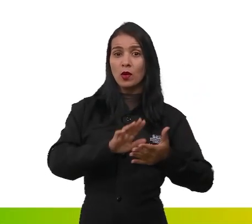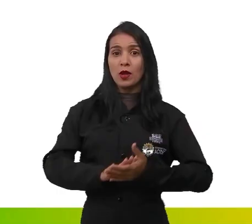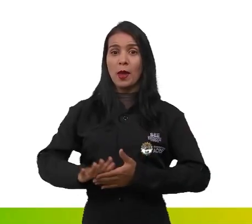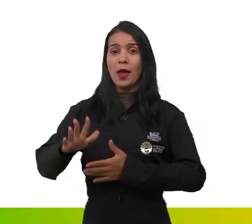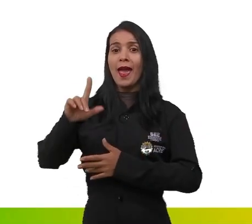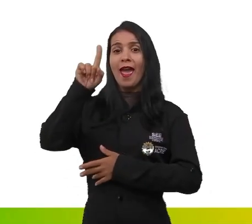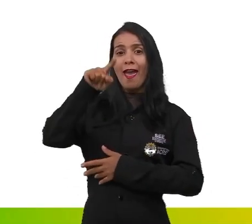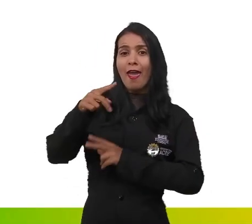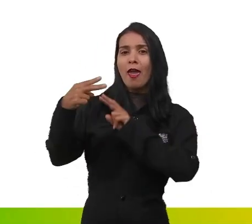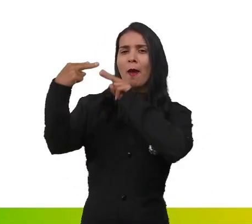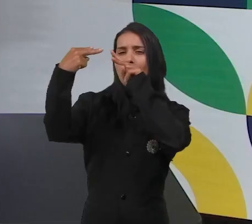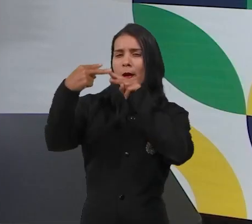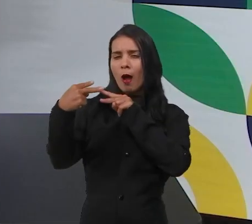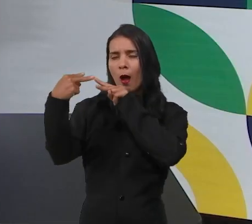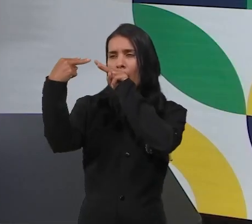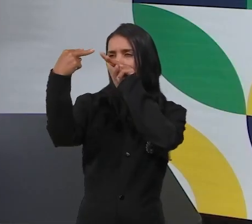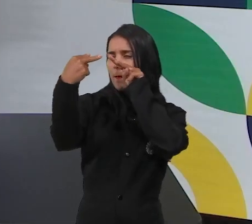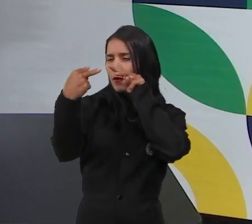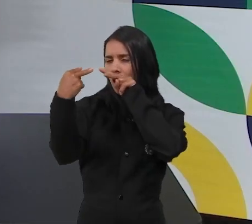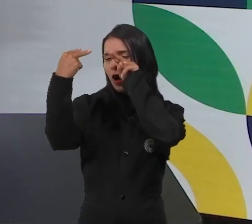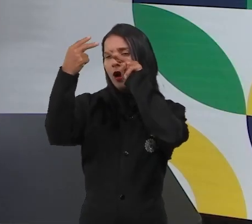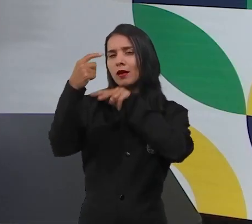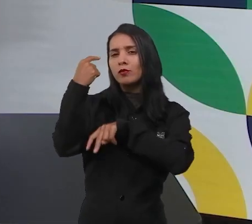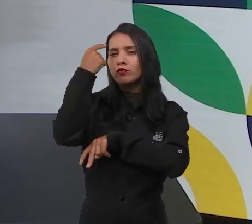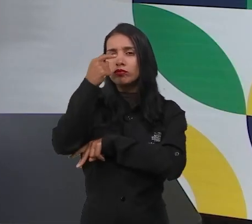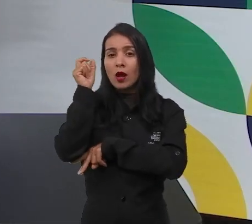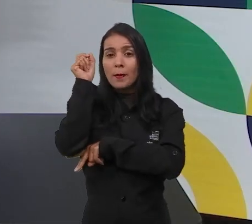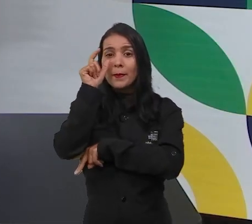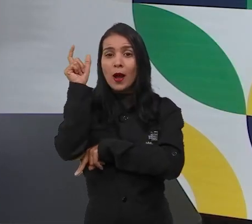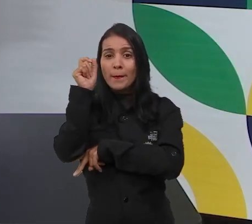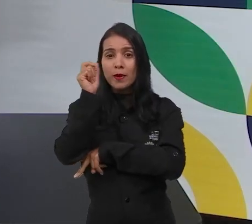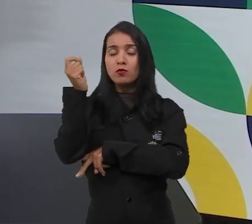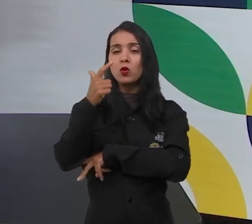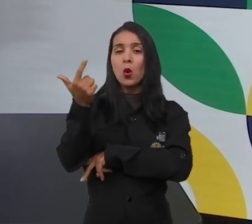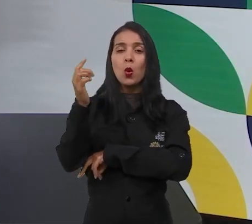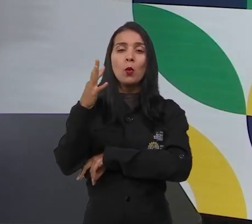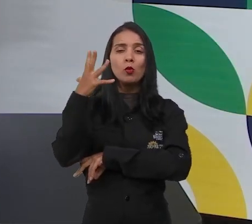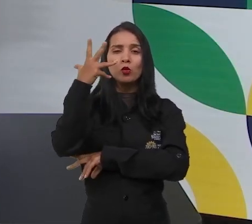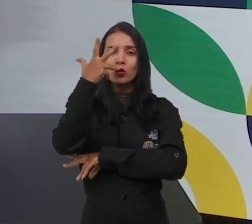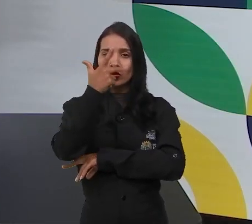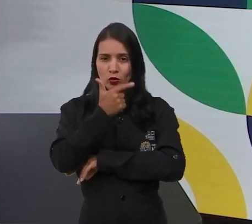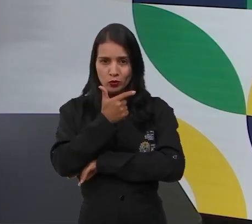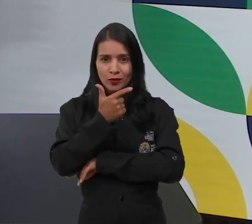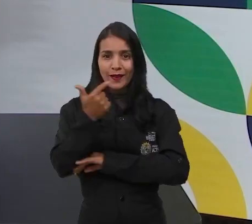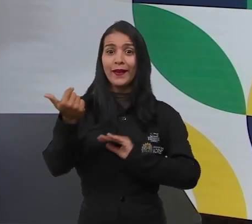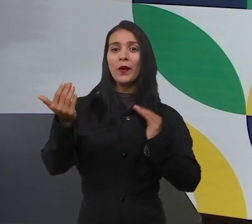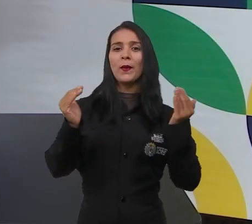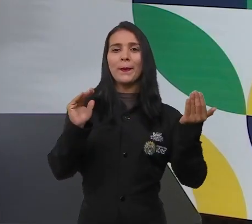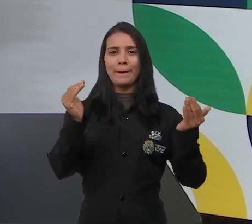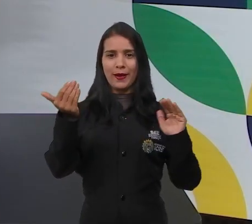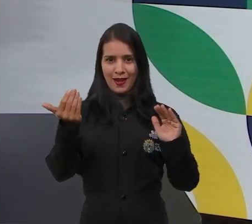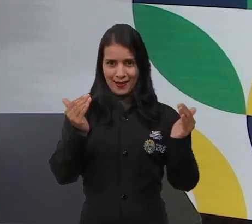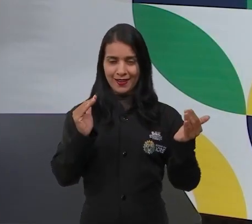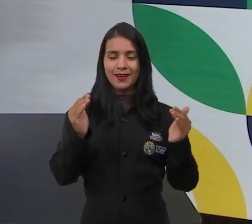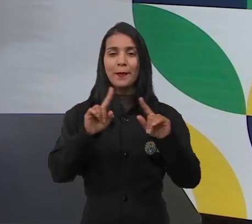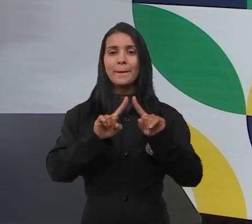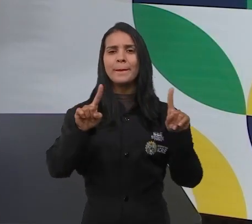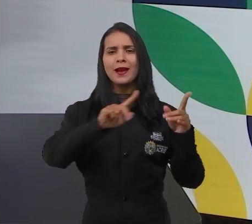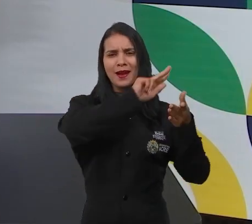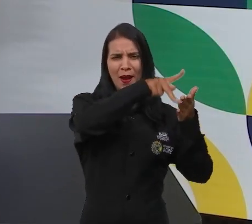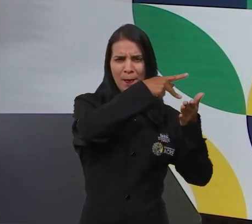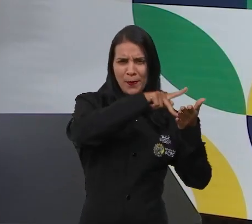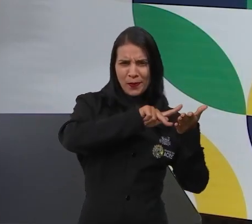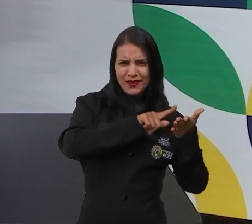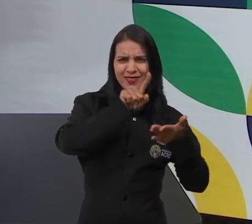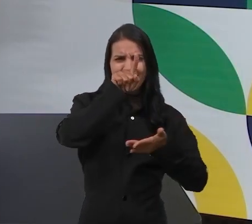pupila azul. Ou seja, ele compara a poesia aos olhos azuis. Disse que o que é a poesia? São os olhos azuis. Mas na verdade a poesia não são